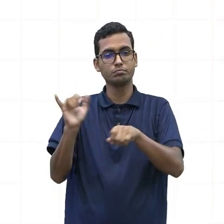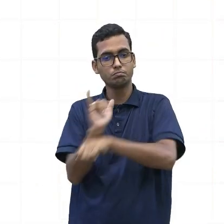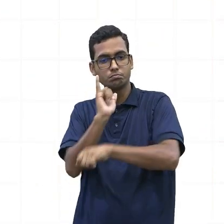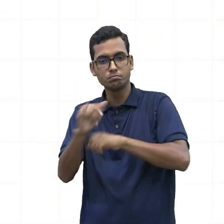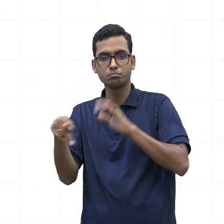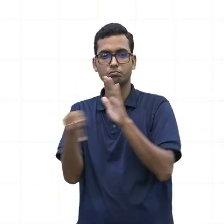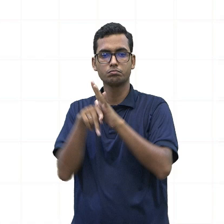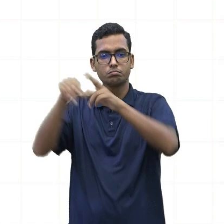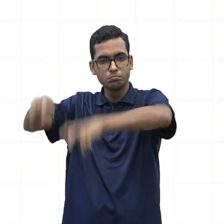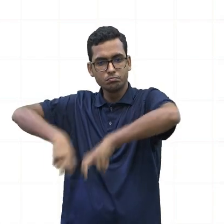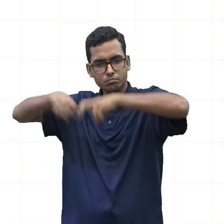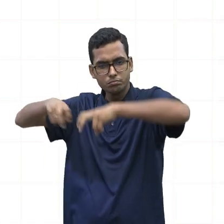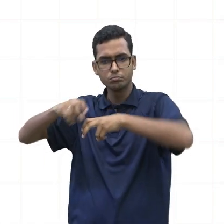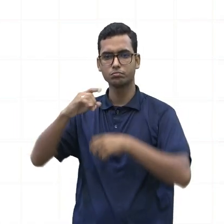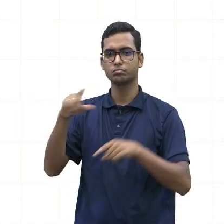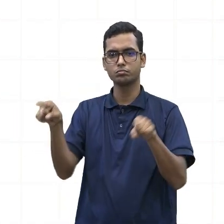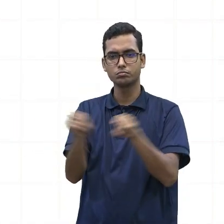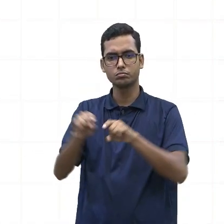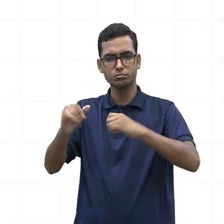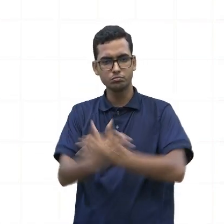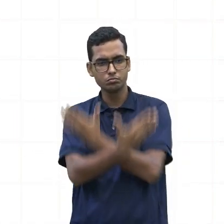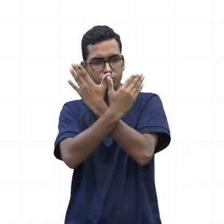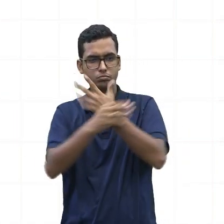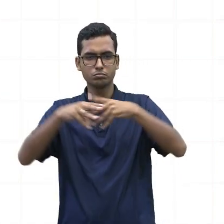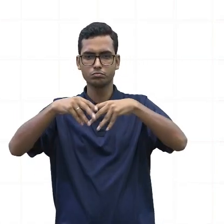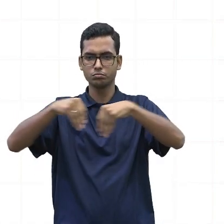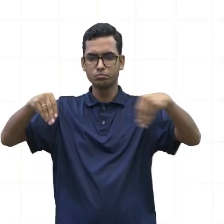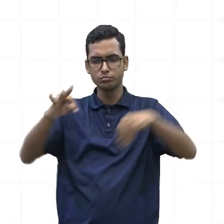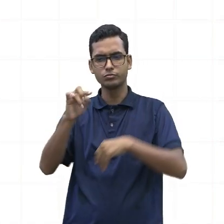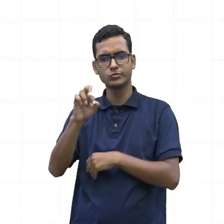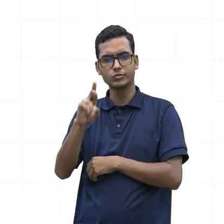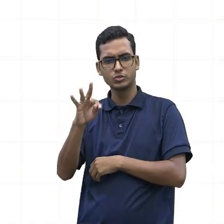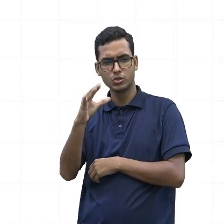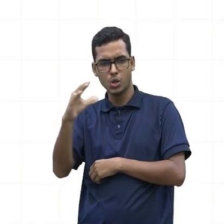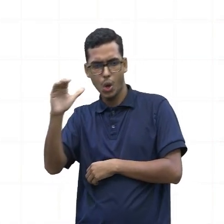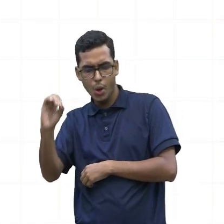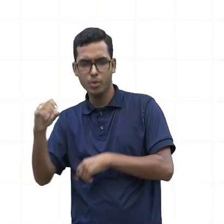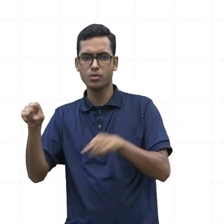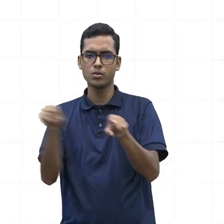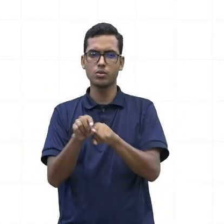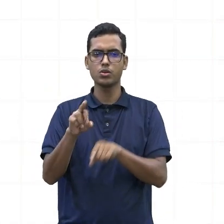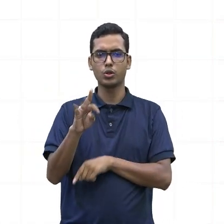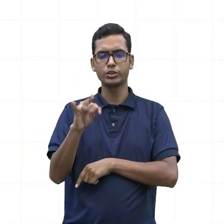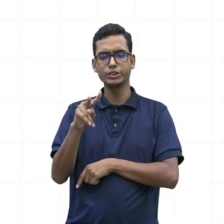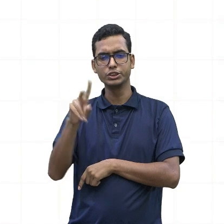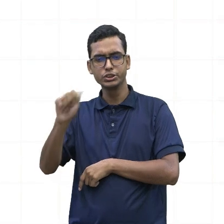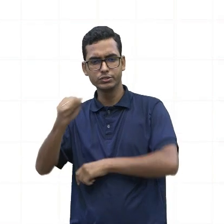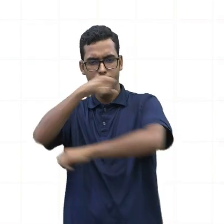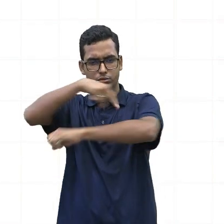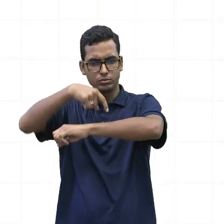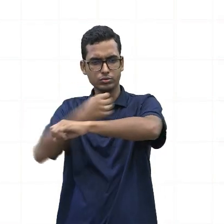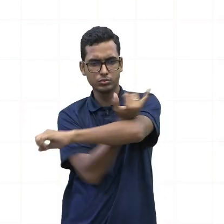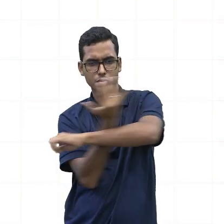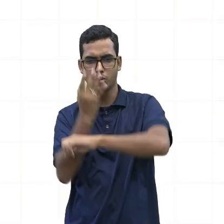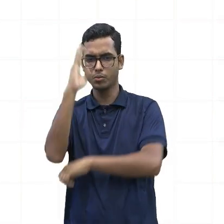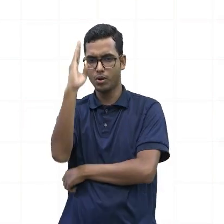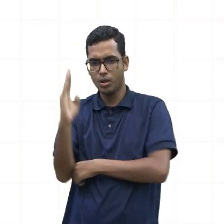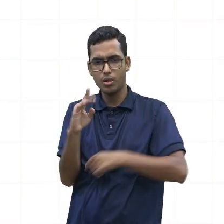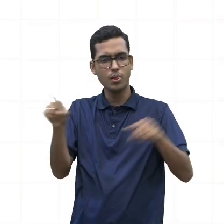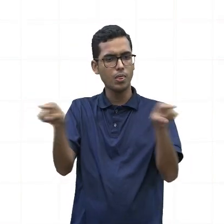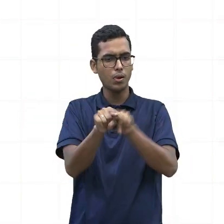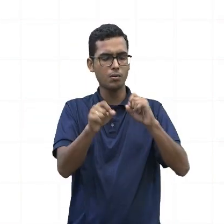A astronomia, medicina, matemática e cirurgia também são técnicas utilizadas por esses povos,